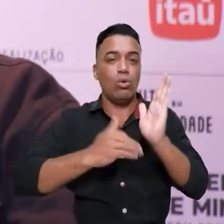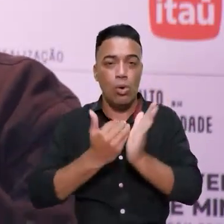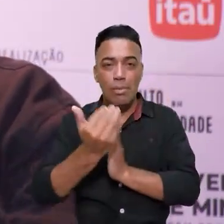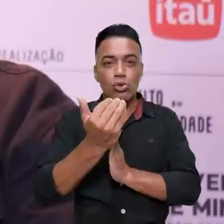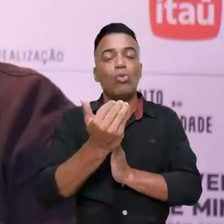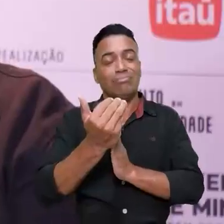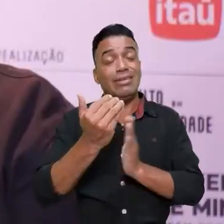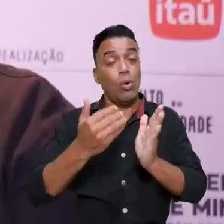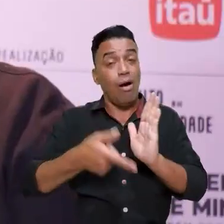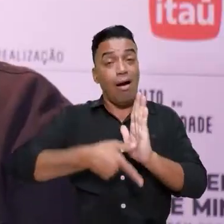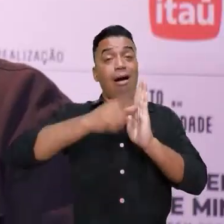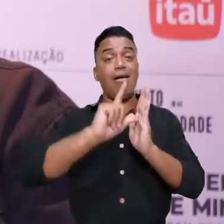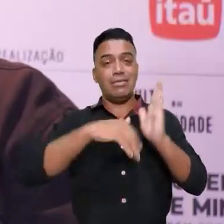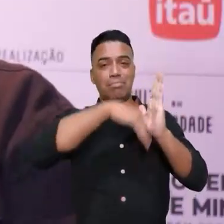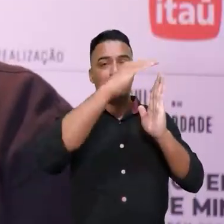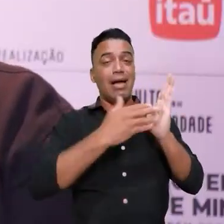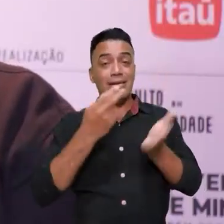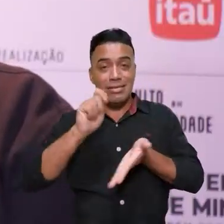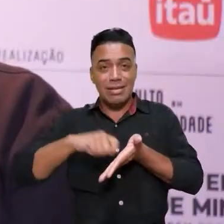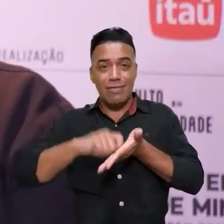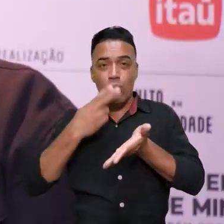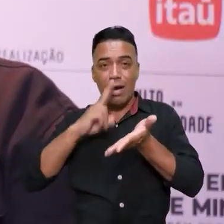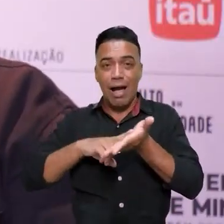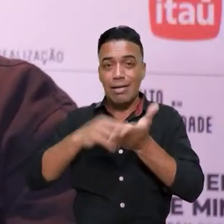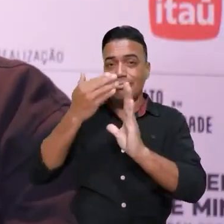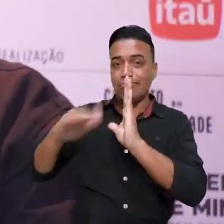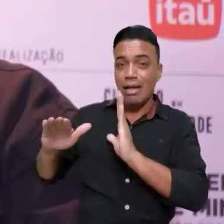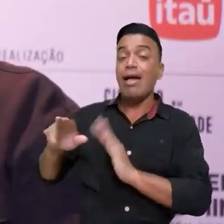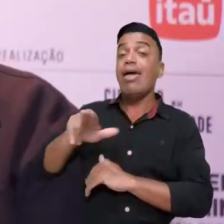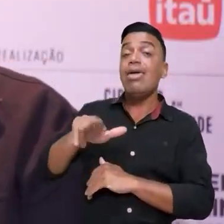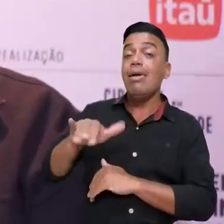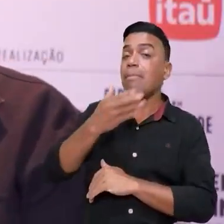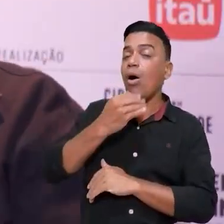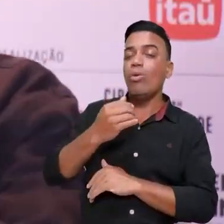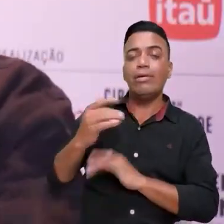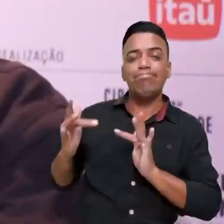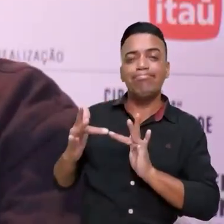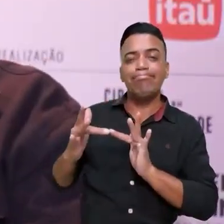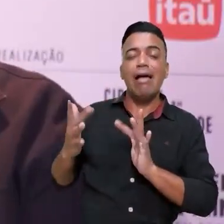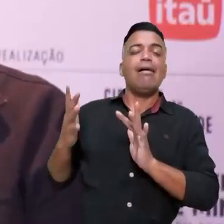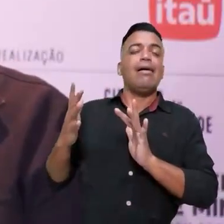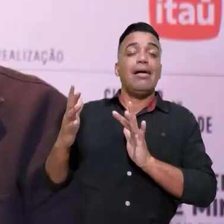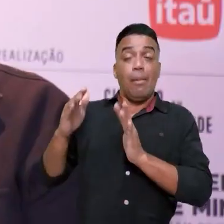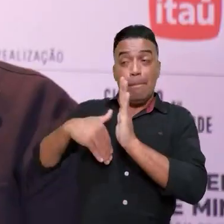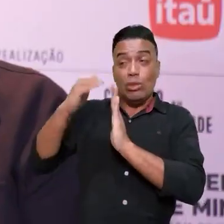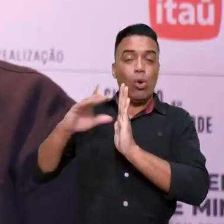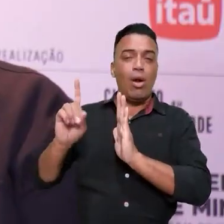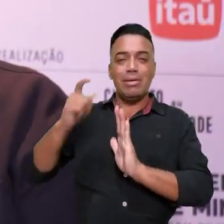pintar. Antes de pintar, ele escreve uma carta para o irmão, e essa carta é a que mais me toca. Não o pintor, mas o